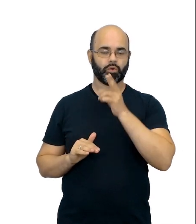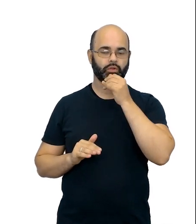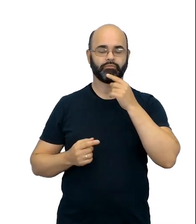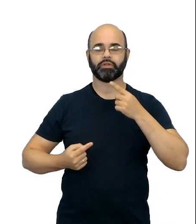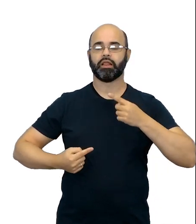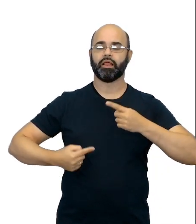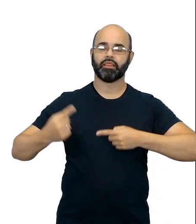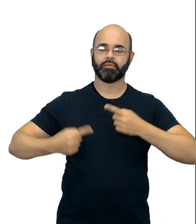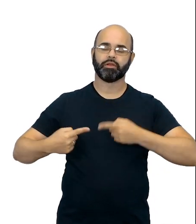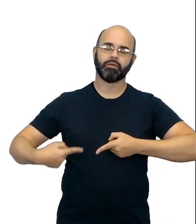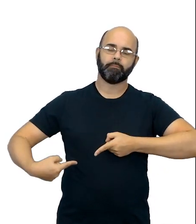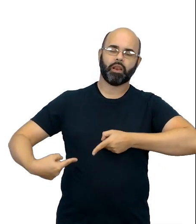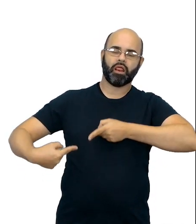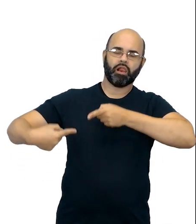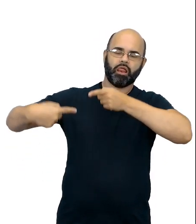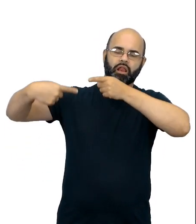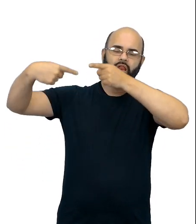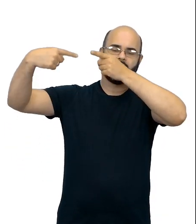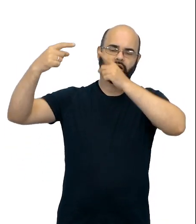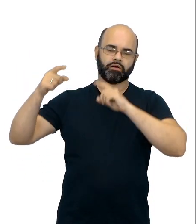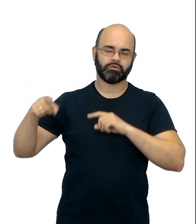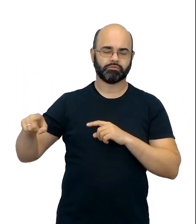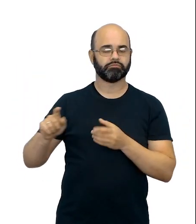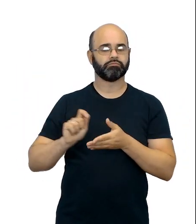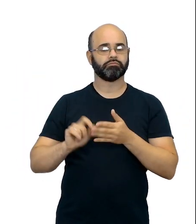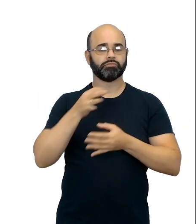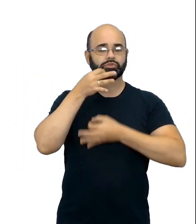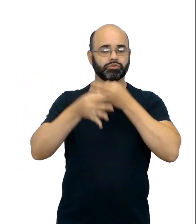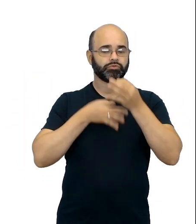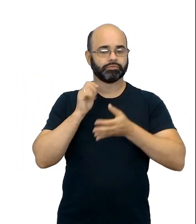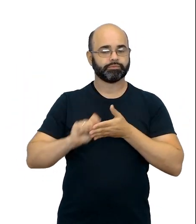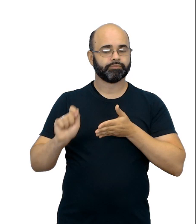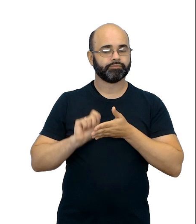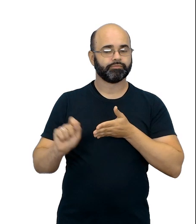com argumentos fundamentados, né, sempre com